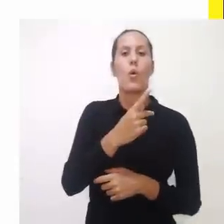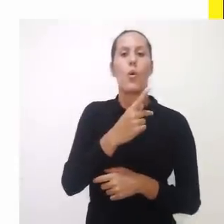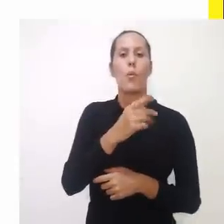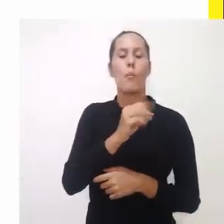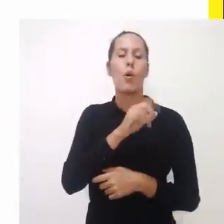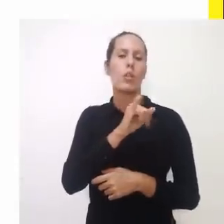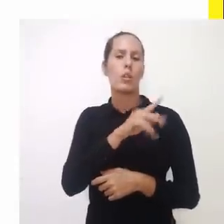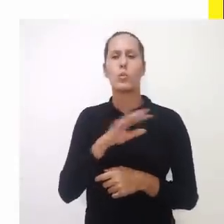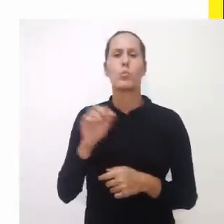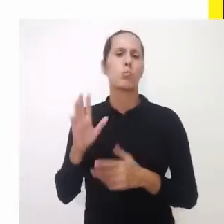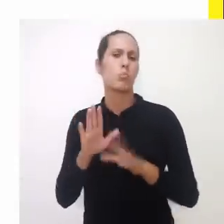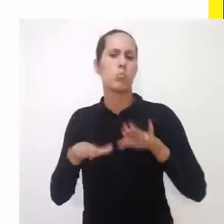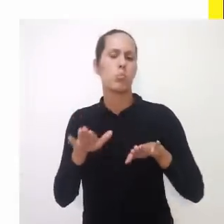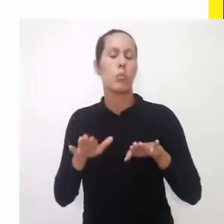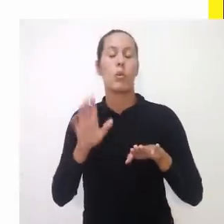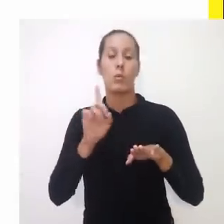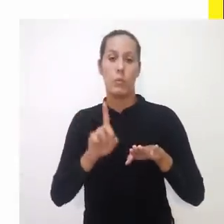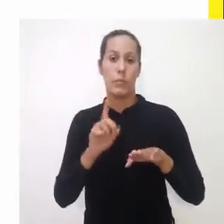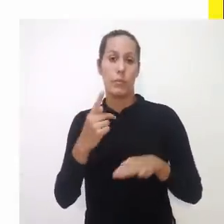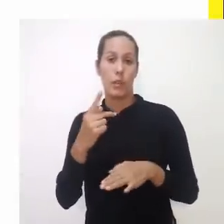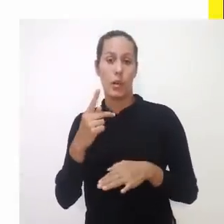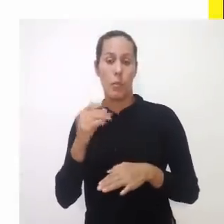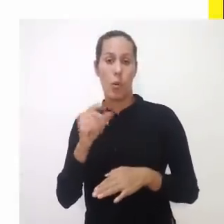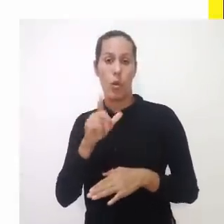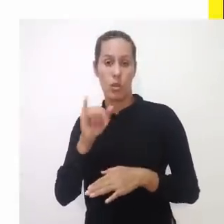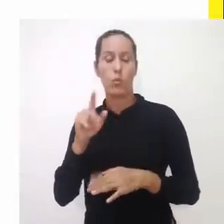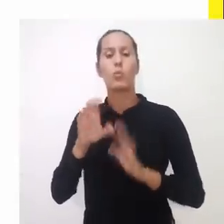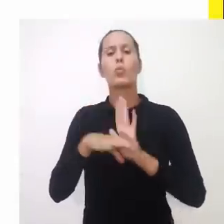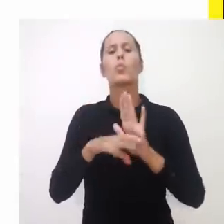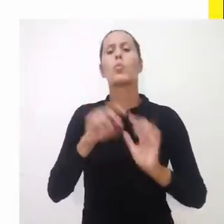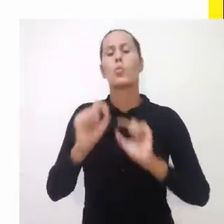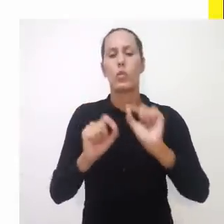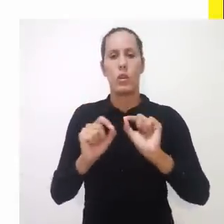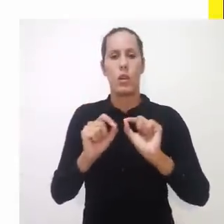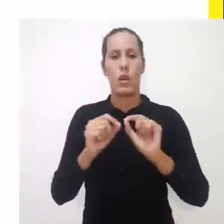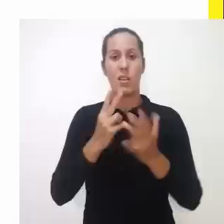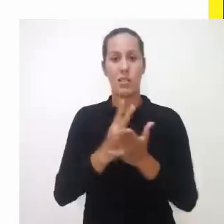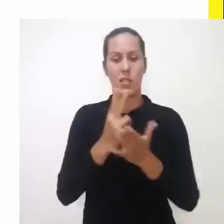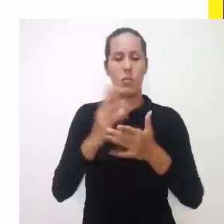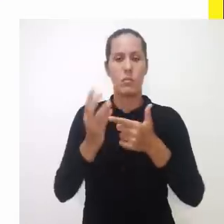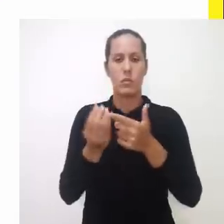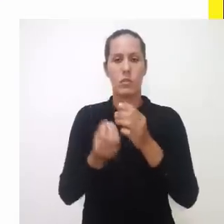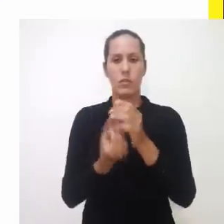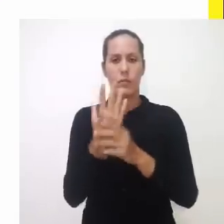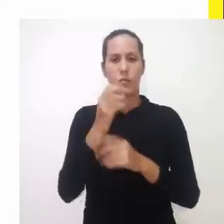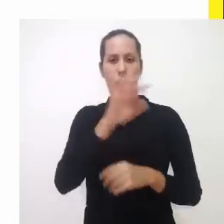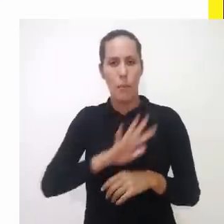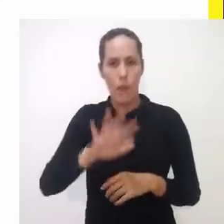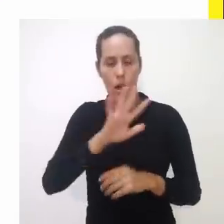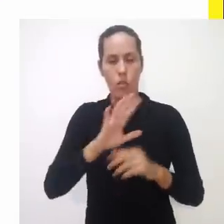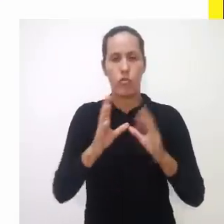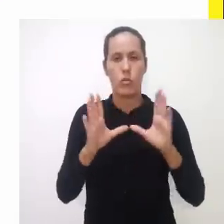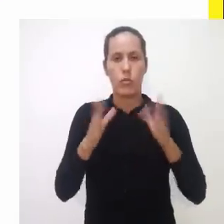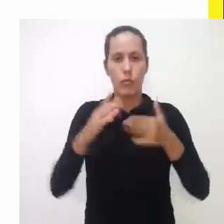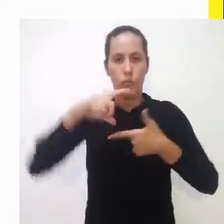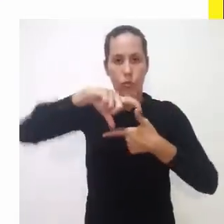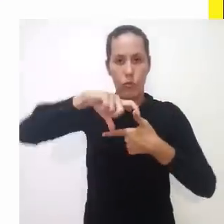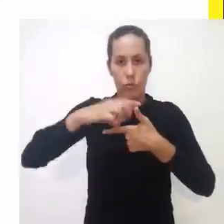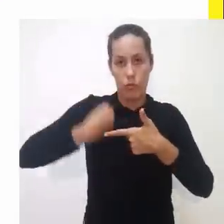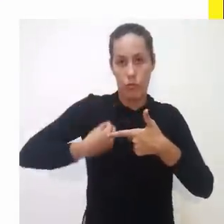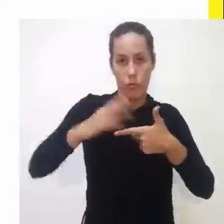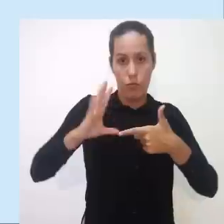pode ser retângulo, ok? Então, polígono é toda linha fechada, formada por apenas segmentos de retas que não